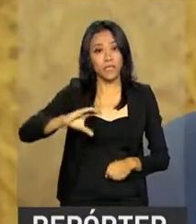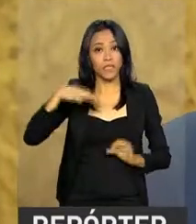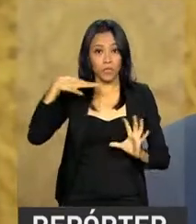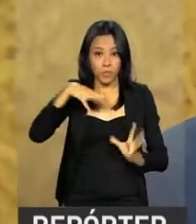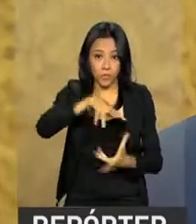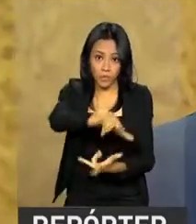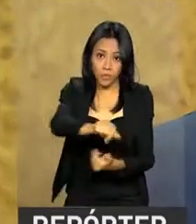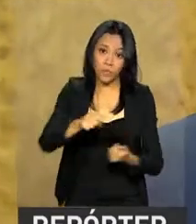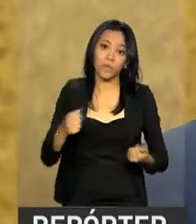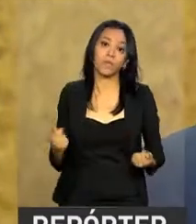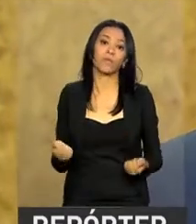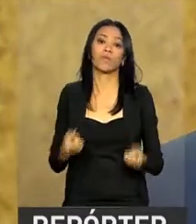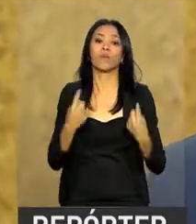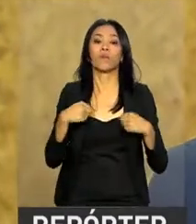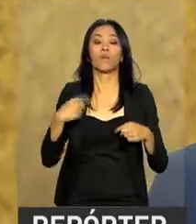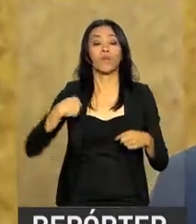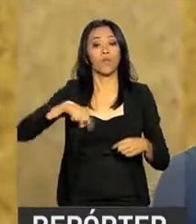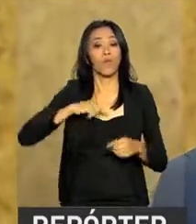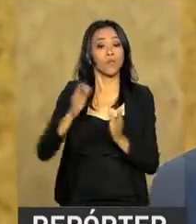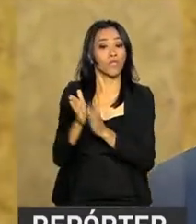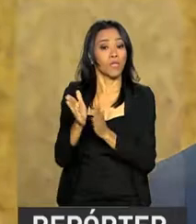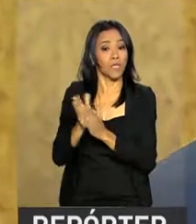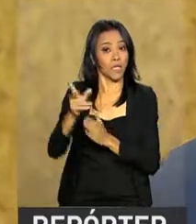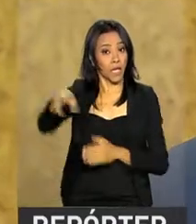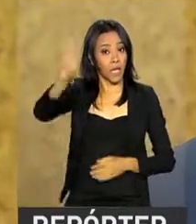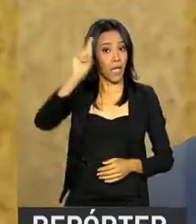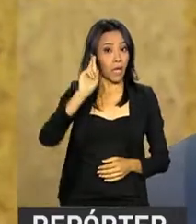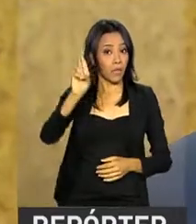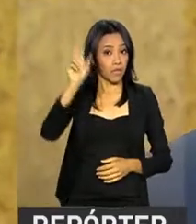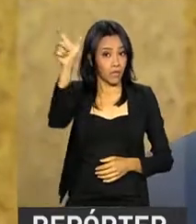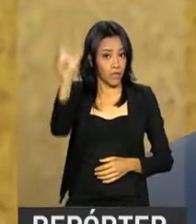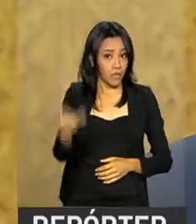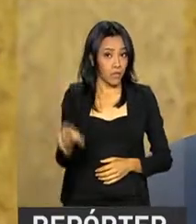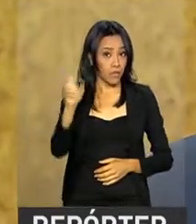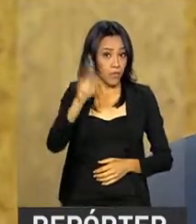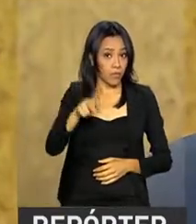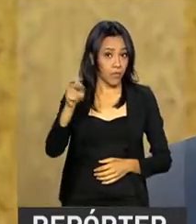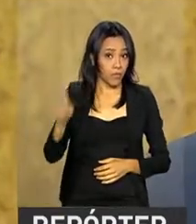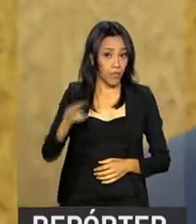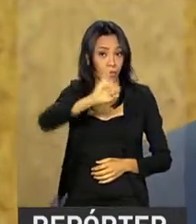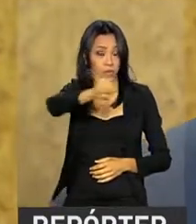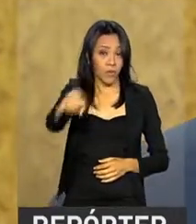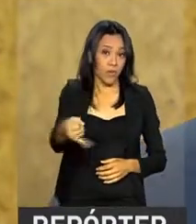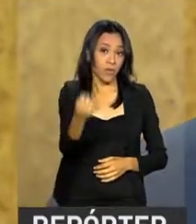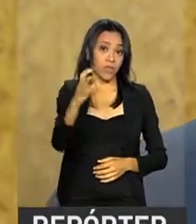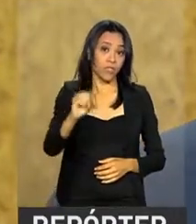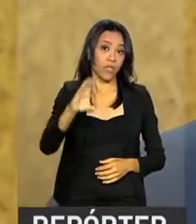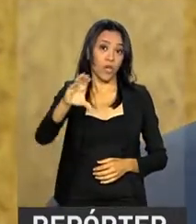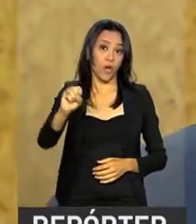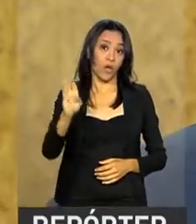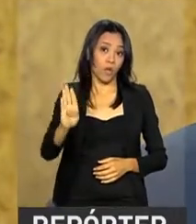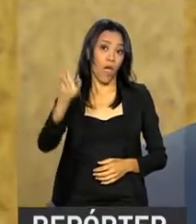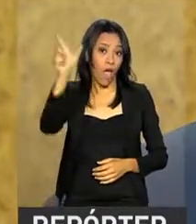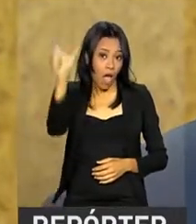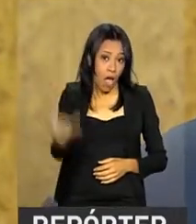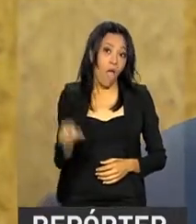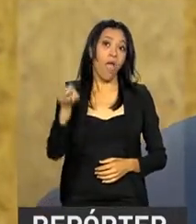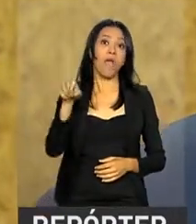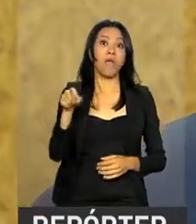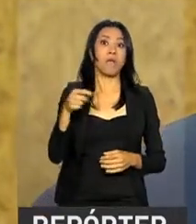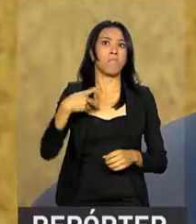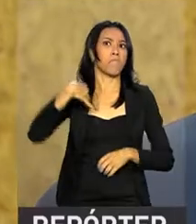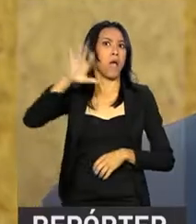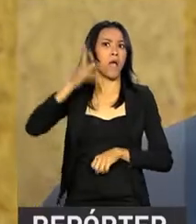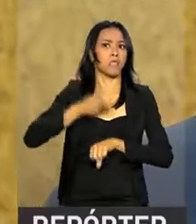mundo. O nosso homenageado que representa isso, o professor Jacó Palles Júnior, é um dos matemáticos mais premiados.